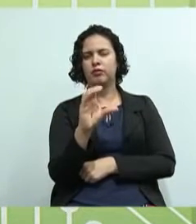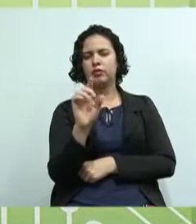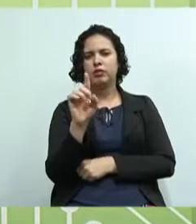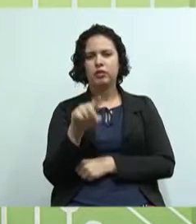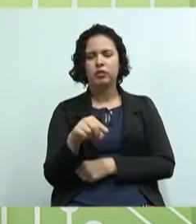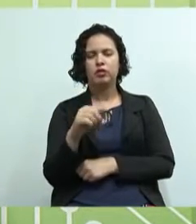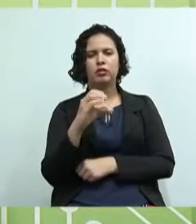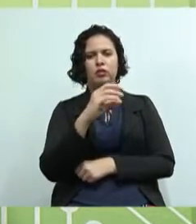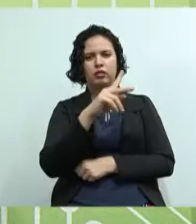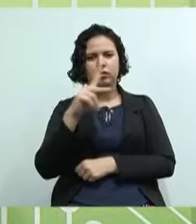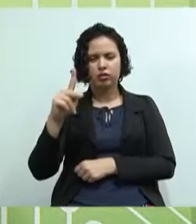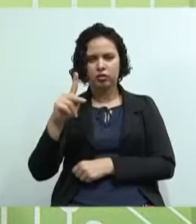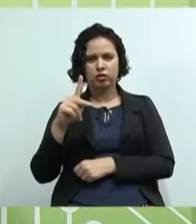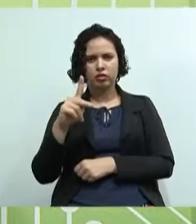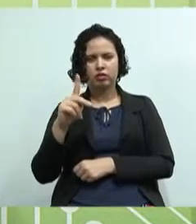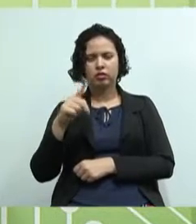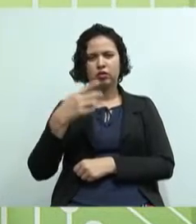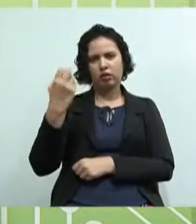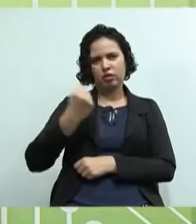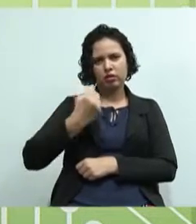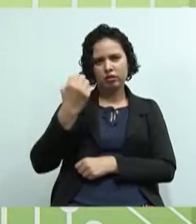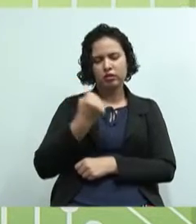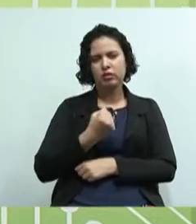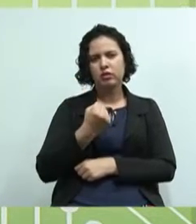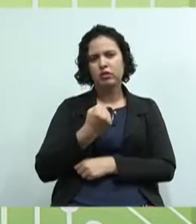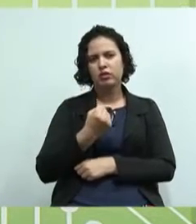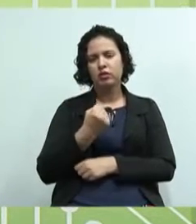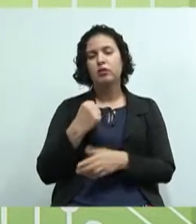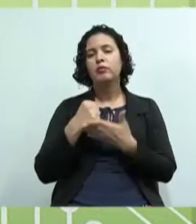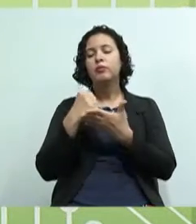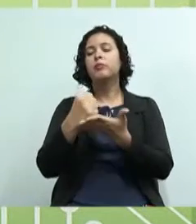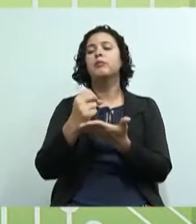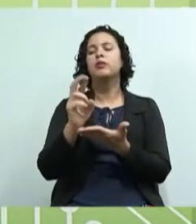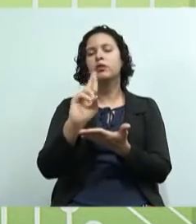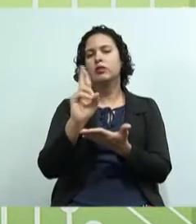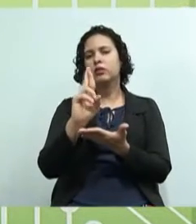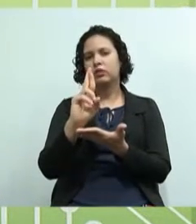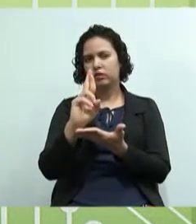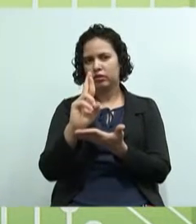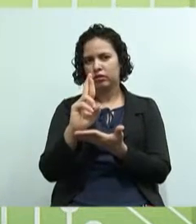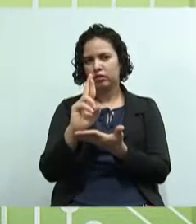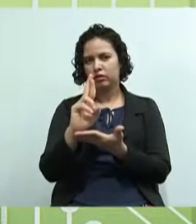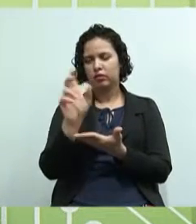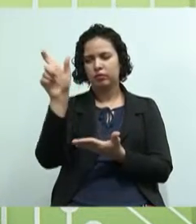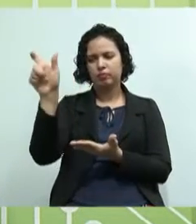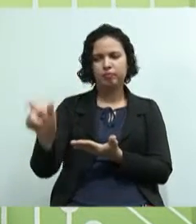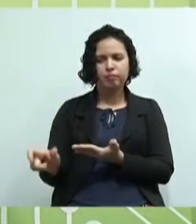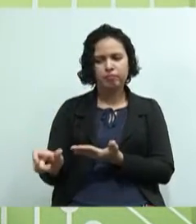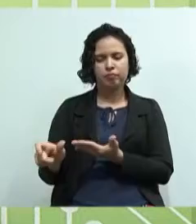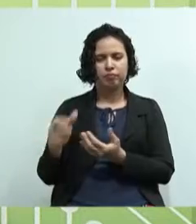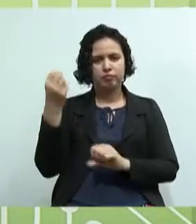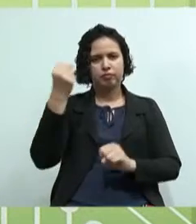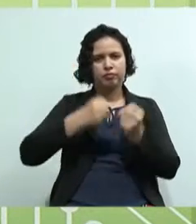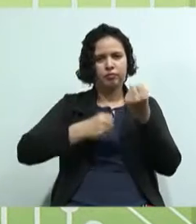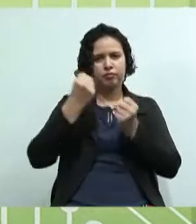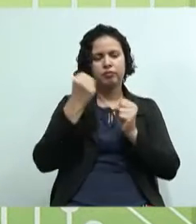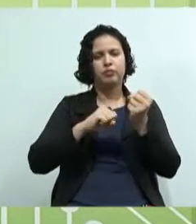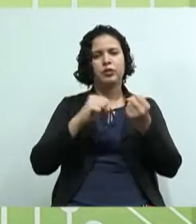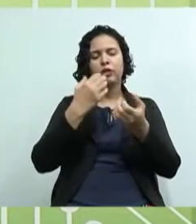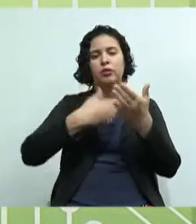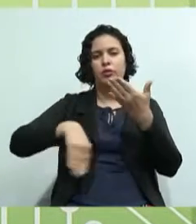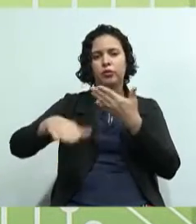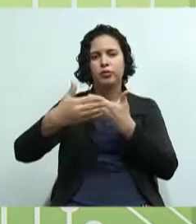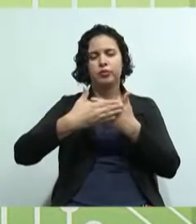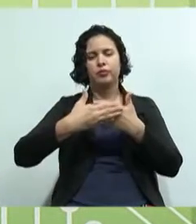a cooperativa que vai cuidar de laticínios? Mas para quem tu vai fornecer? Para os teus clientes, para a indústria, como um todo. Todo mundo